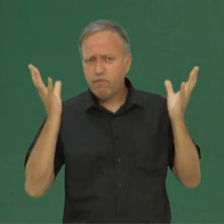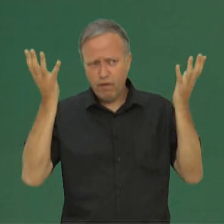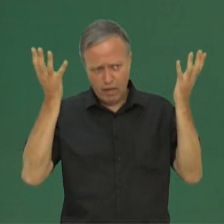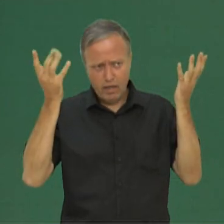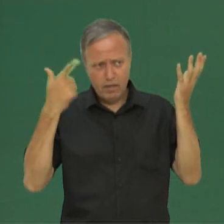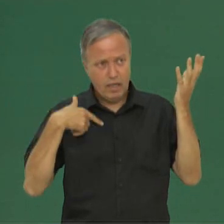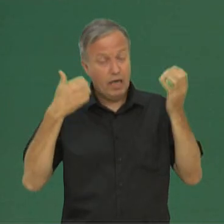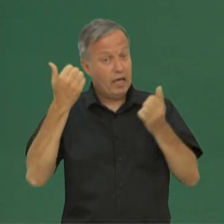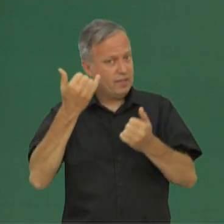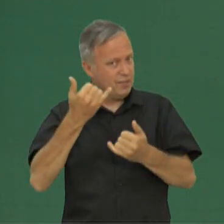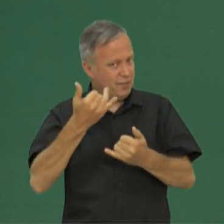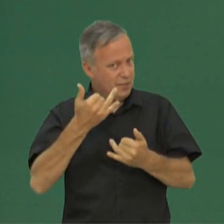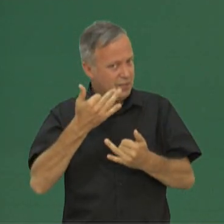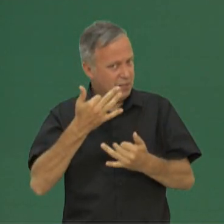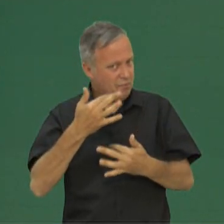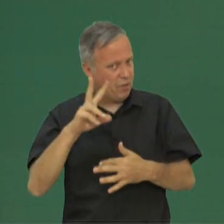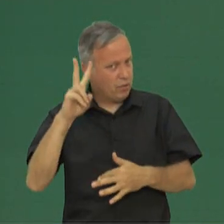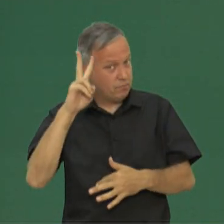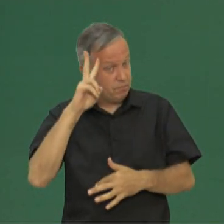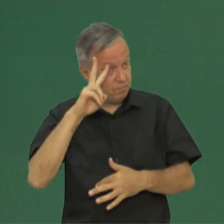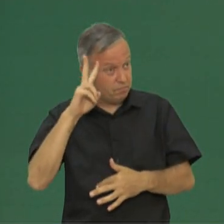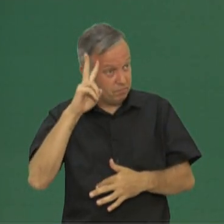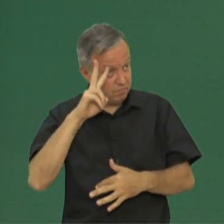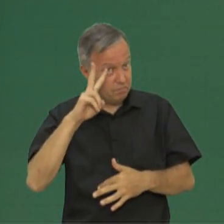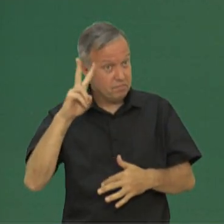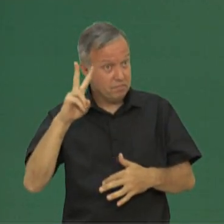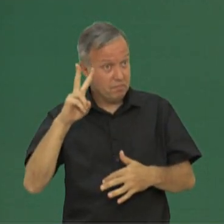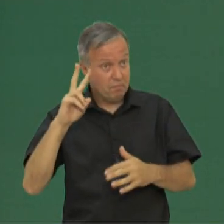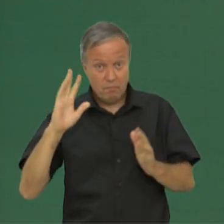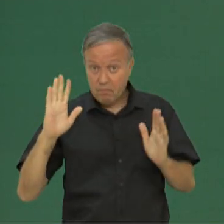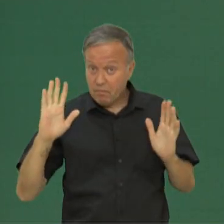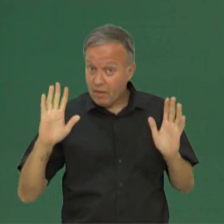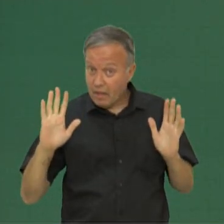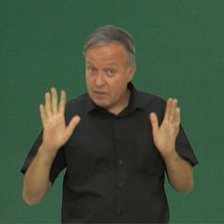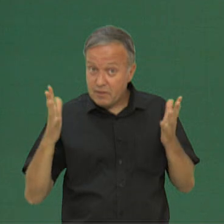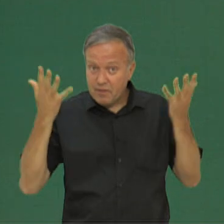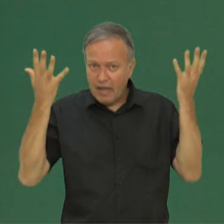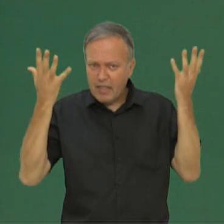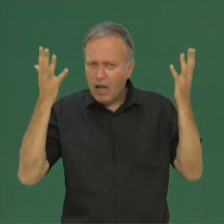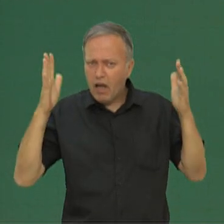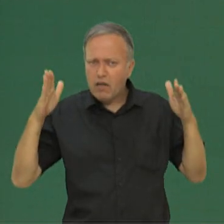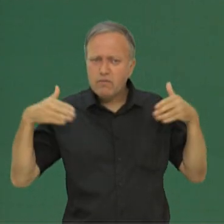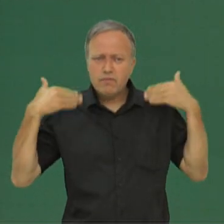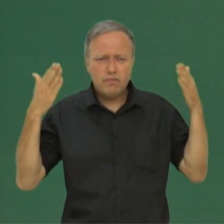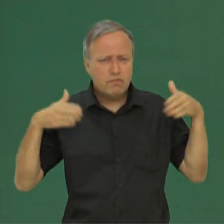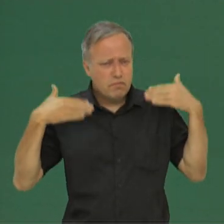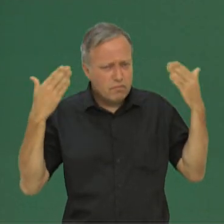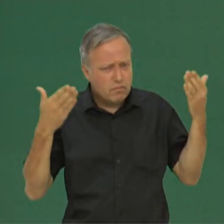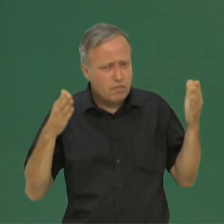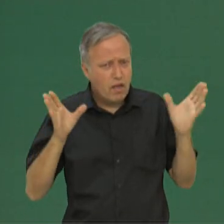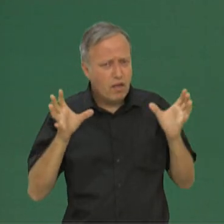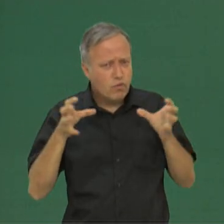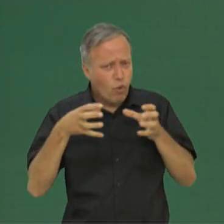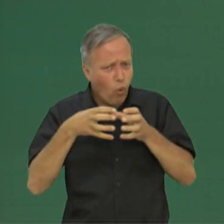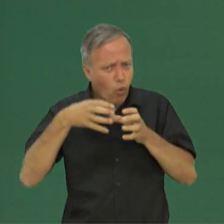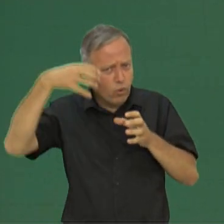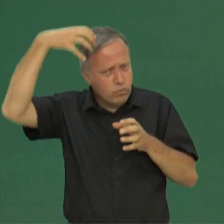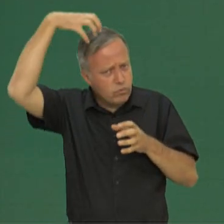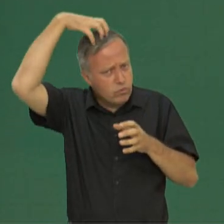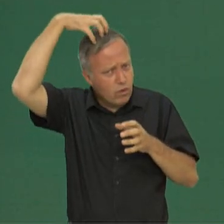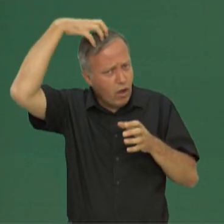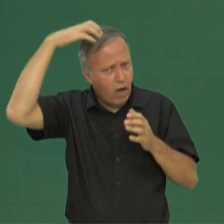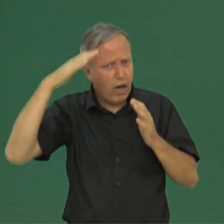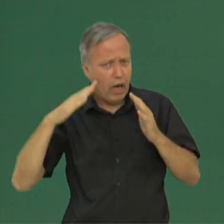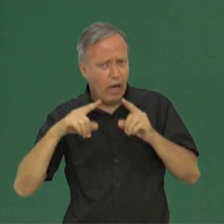ali na explicação, relembrando que ainda era forma de diversão dos nobres na corte,